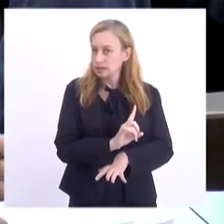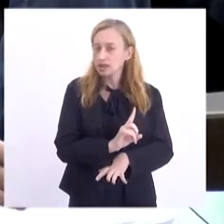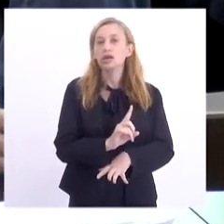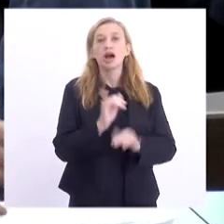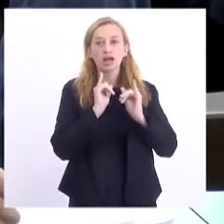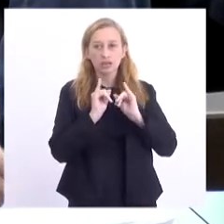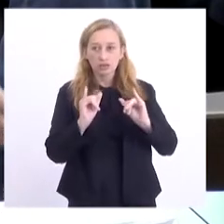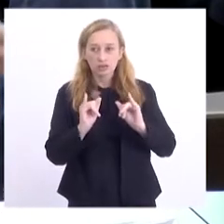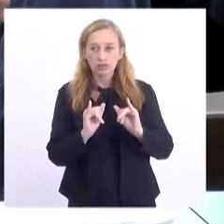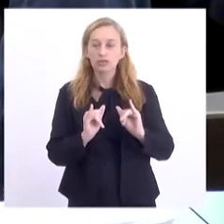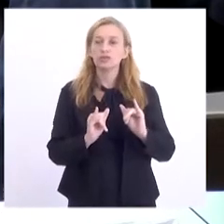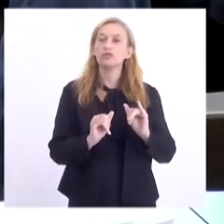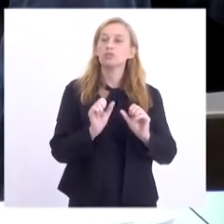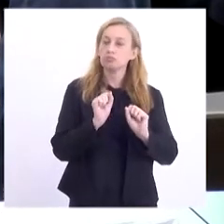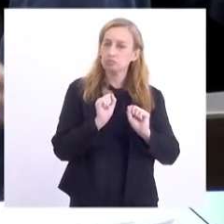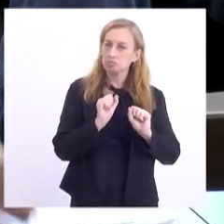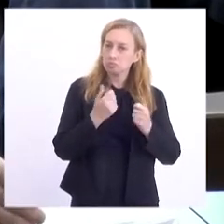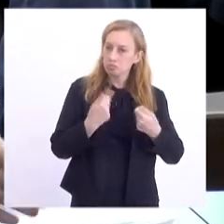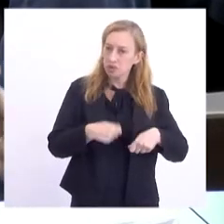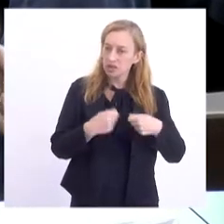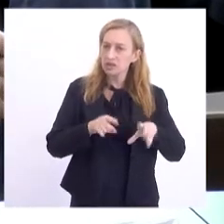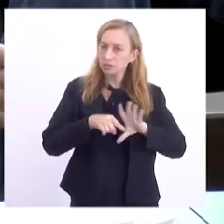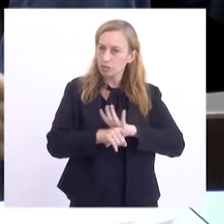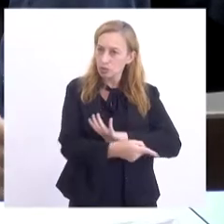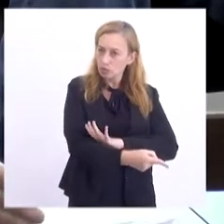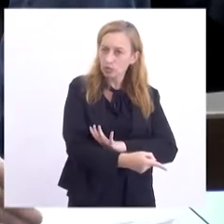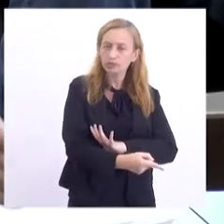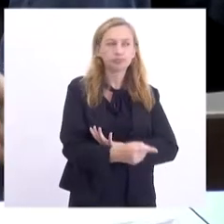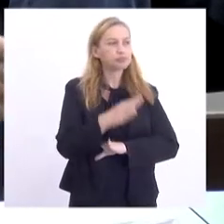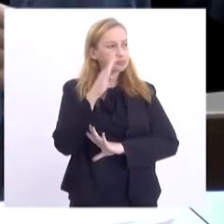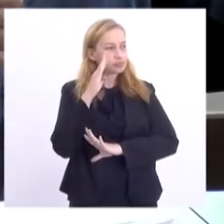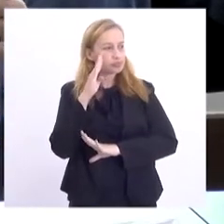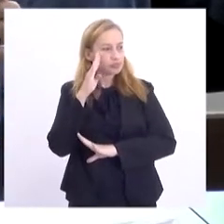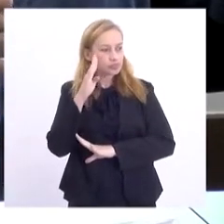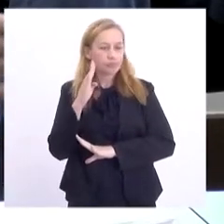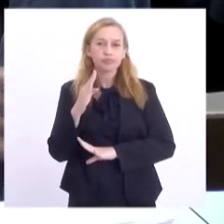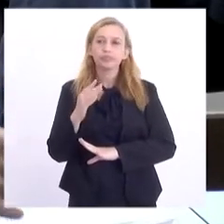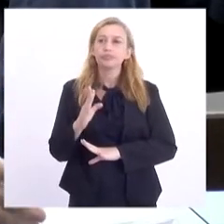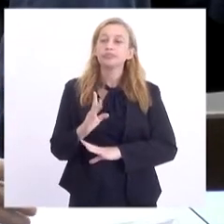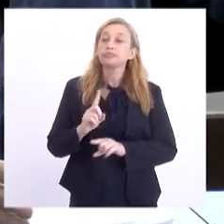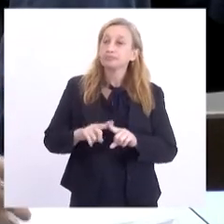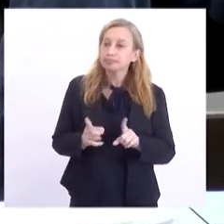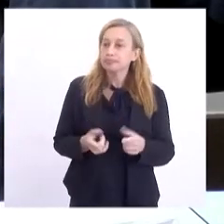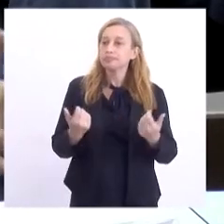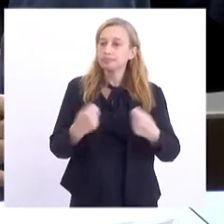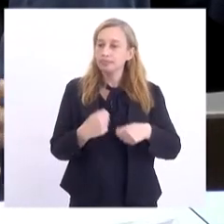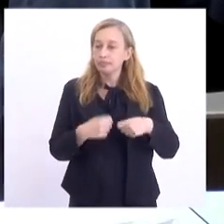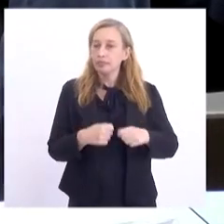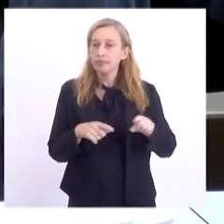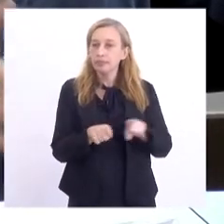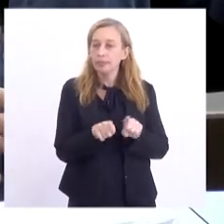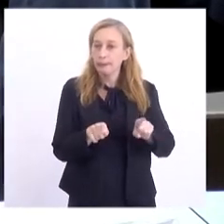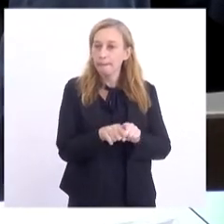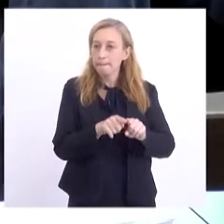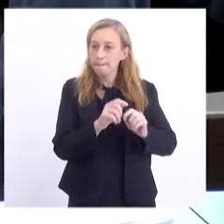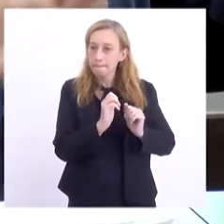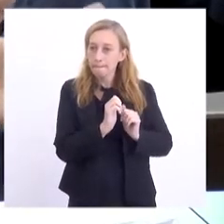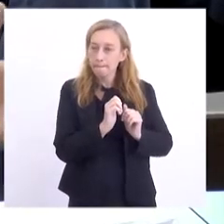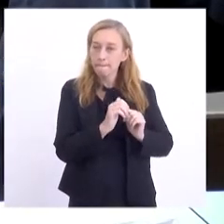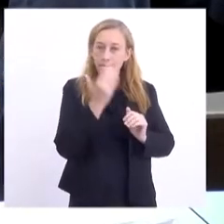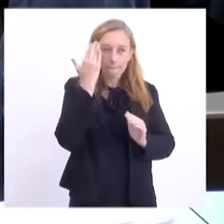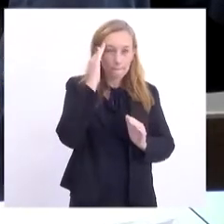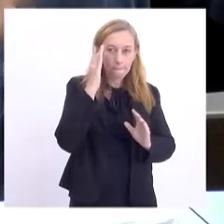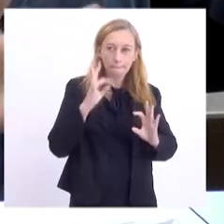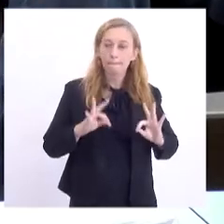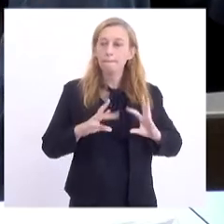os pronunciamentos eles têm que ser profundos bem fundamentados mas eles têm que estar também atender né a lógica